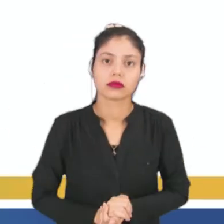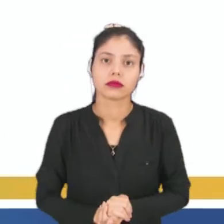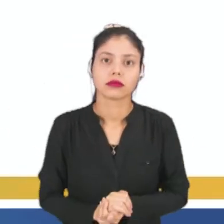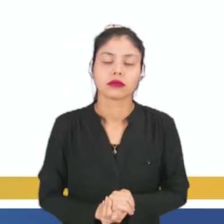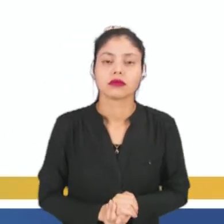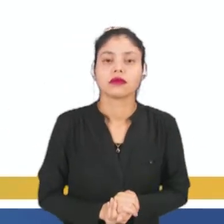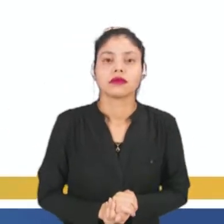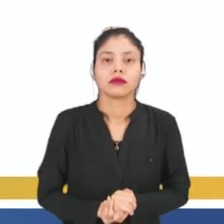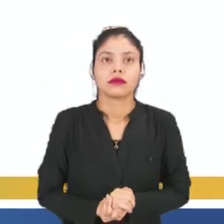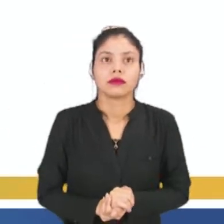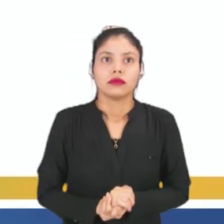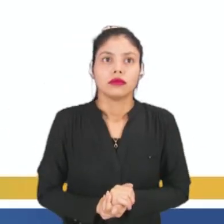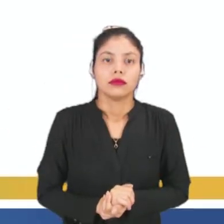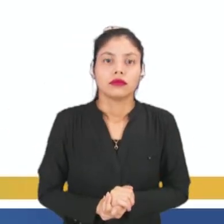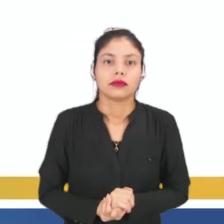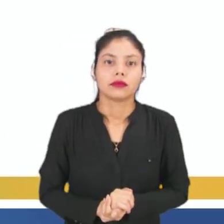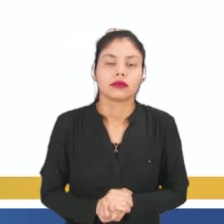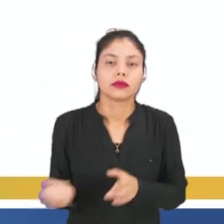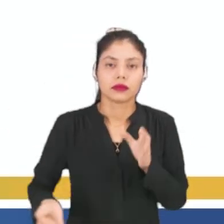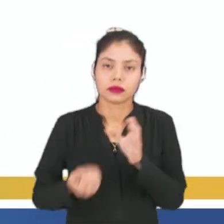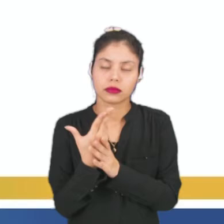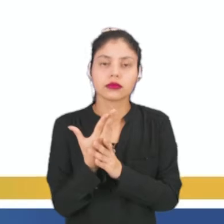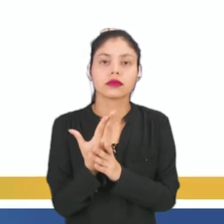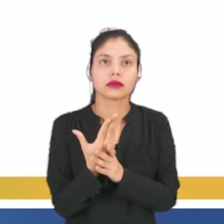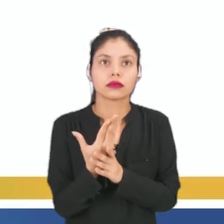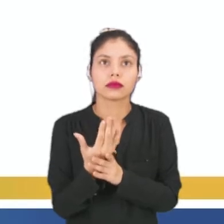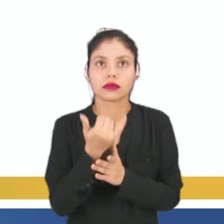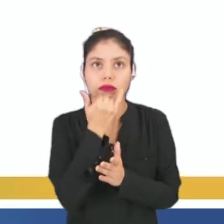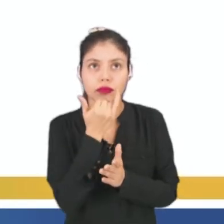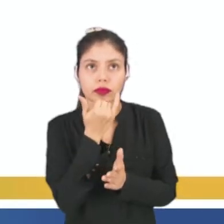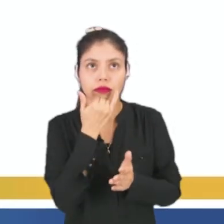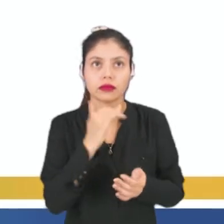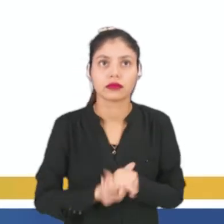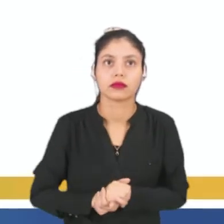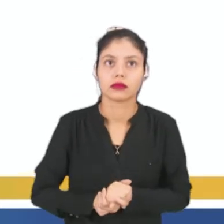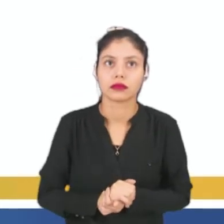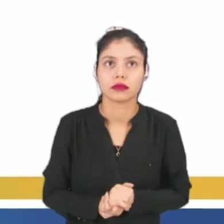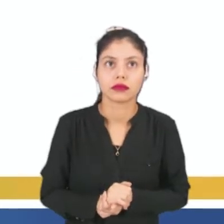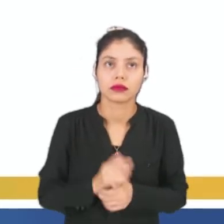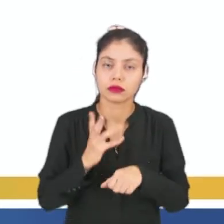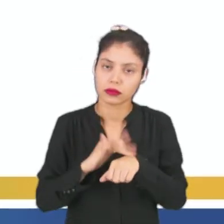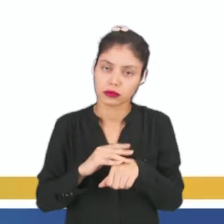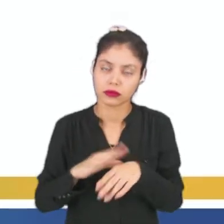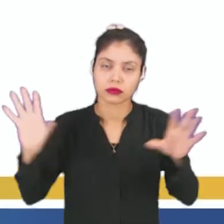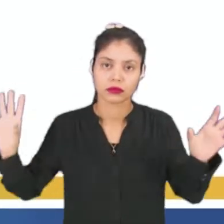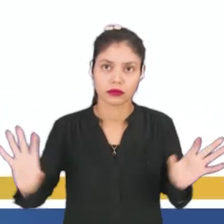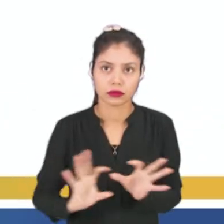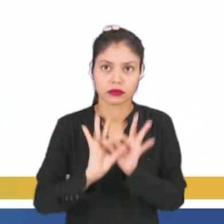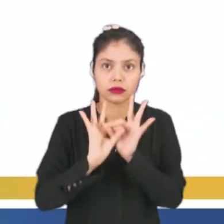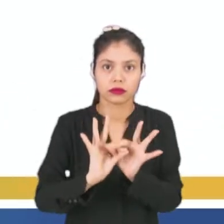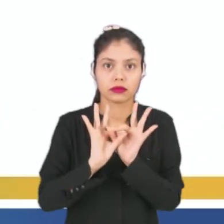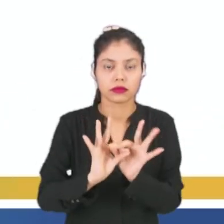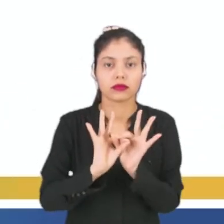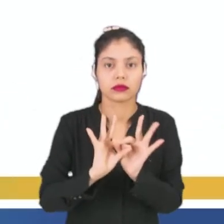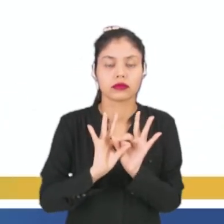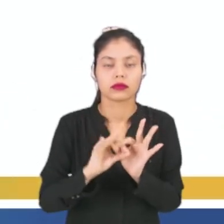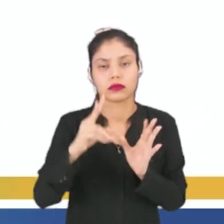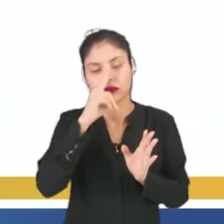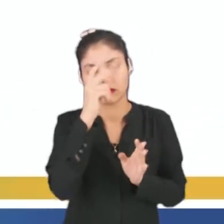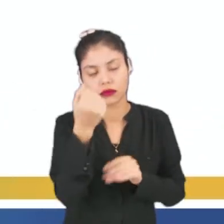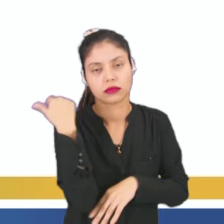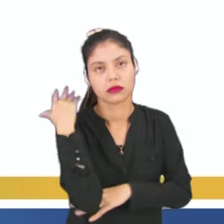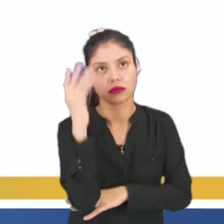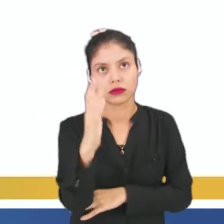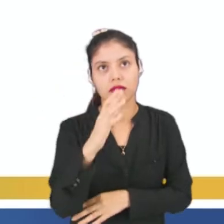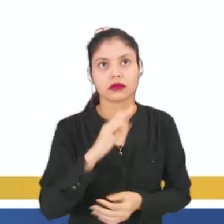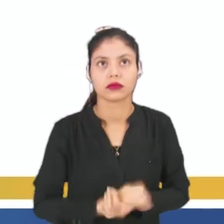Na verdade, a origem, me desculpem, a origem das doenças está ligada ao desequilíbrio entre as forças da